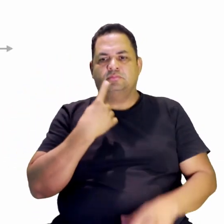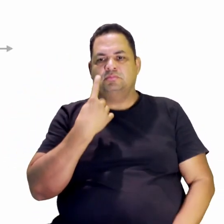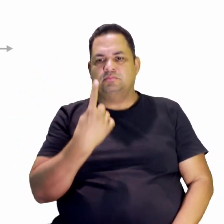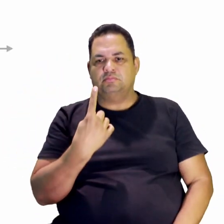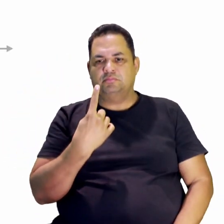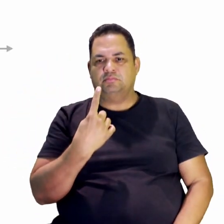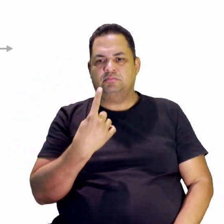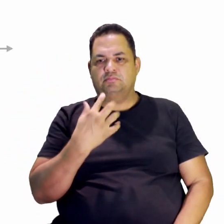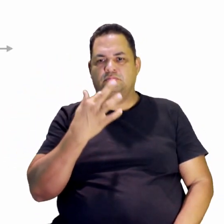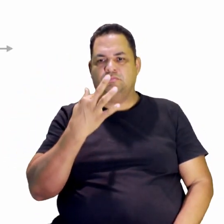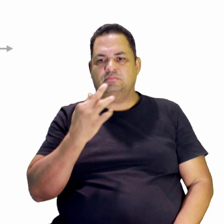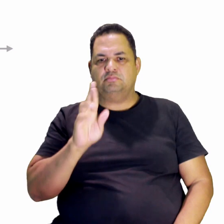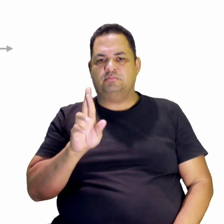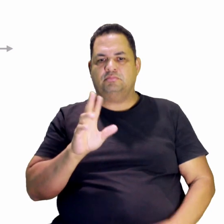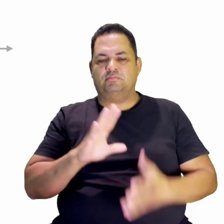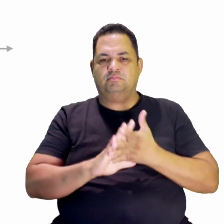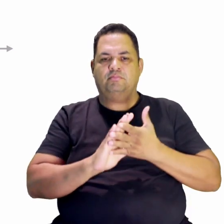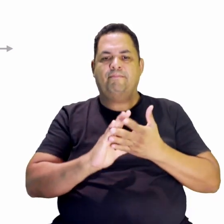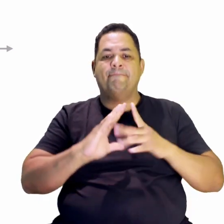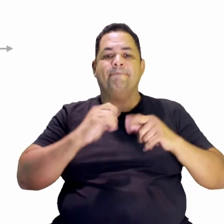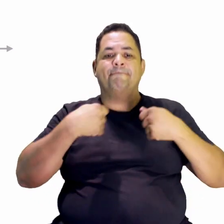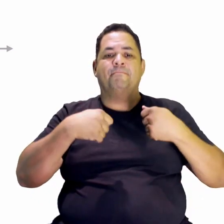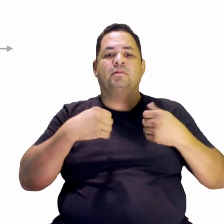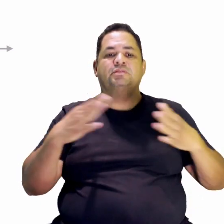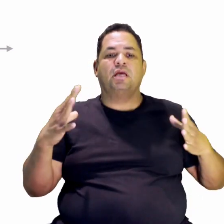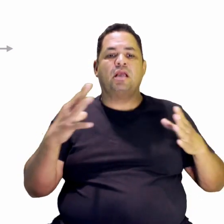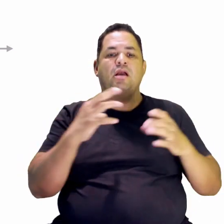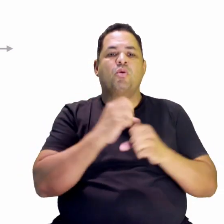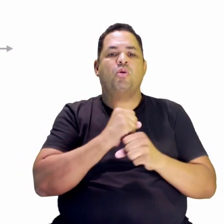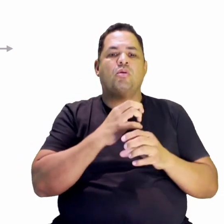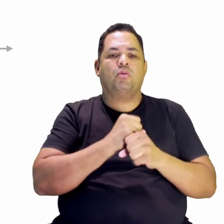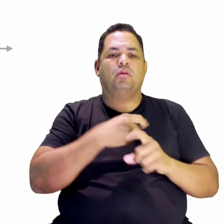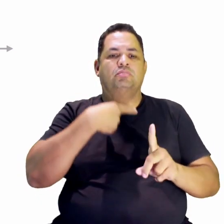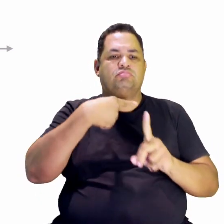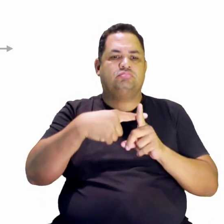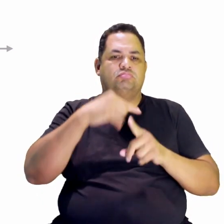uma. Colocou ali, mas tem que somar direitinho para saber se é mesmo